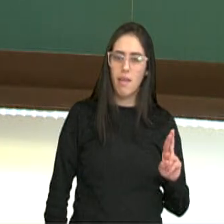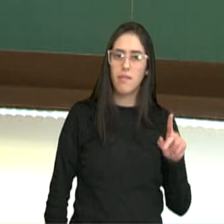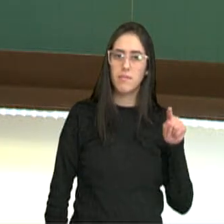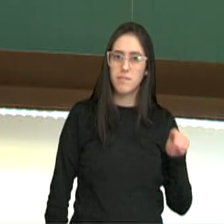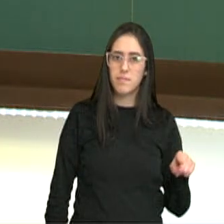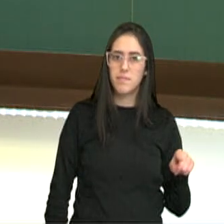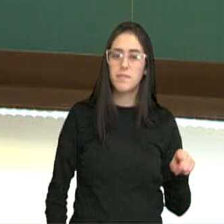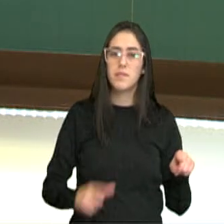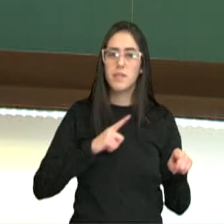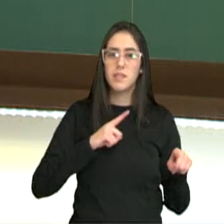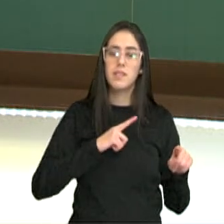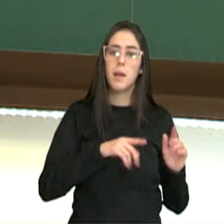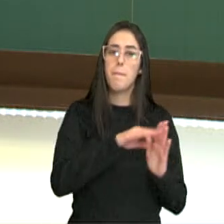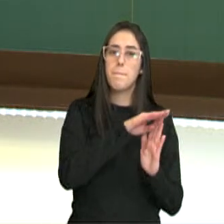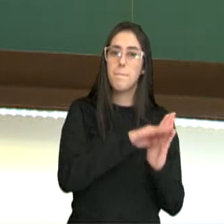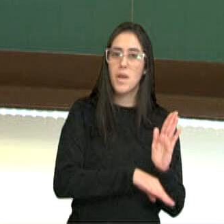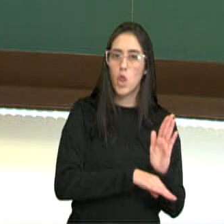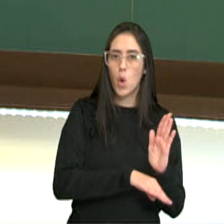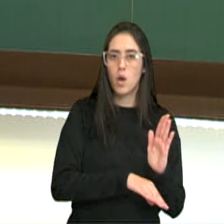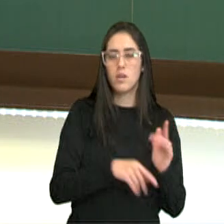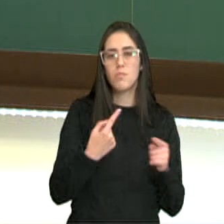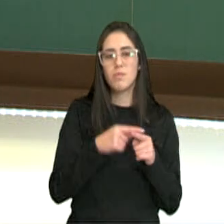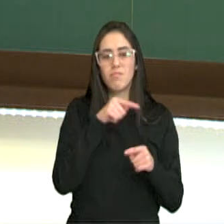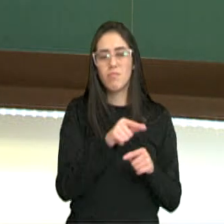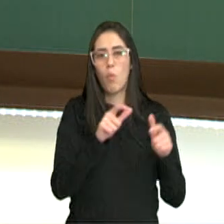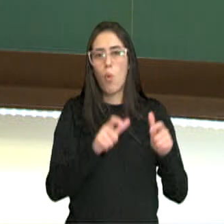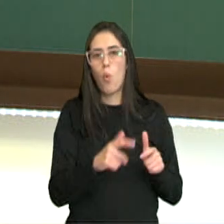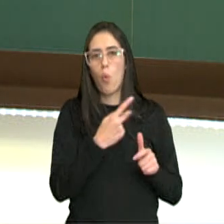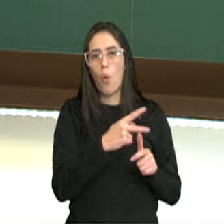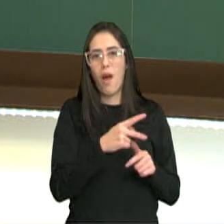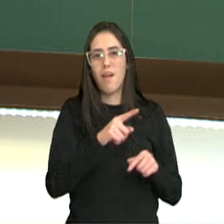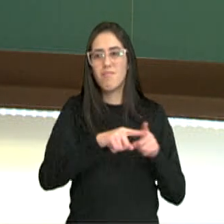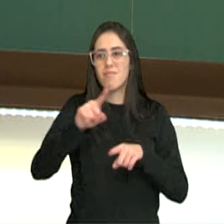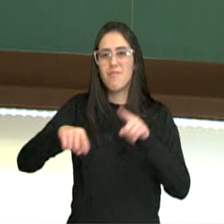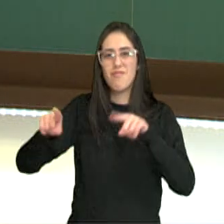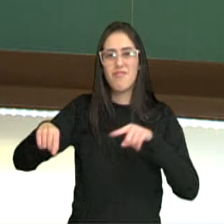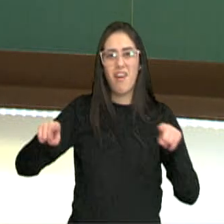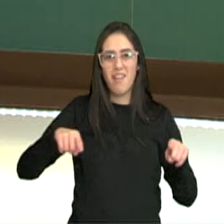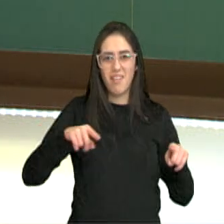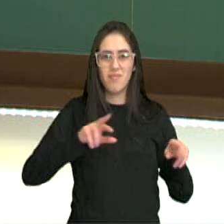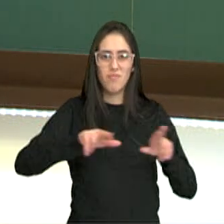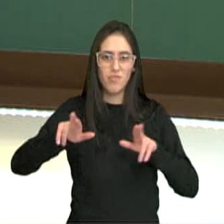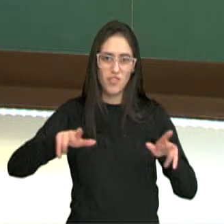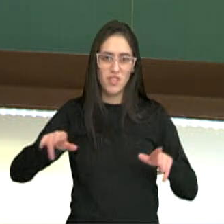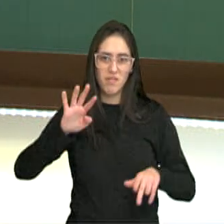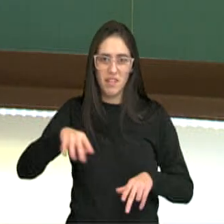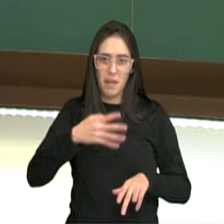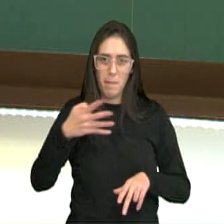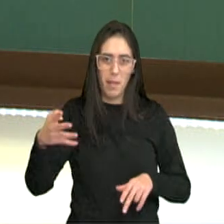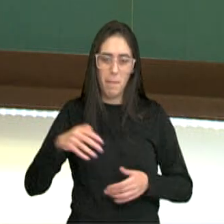uma densidade menor por causa da posição aí, como varia a densidade dentro dos períodos da tabela.